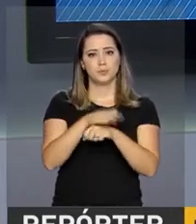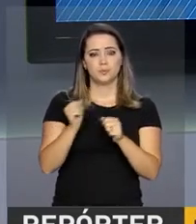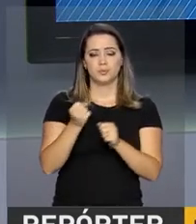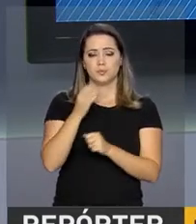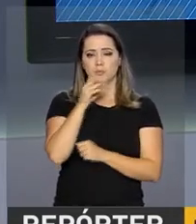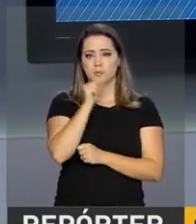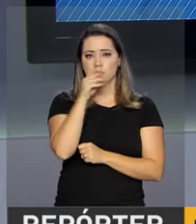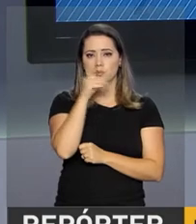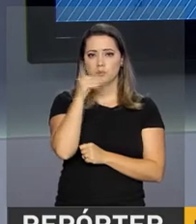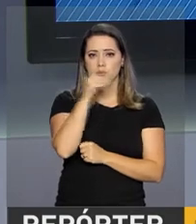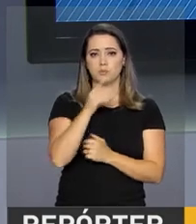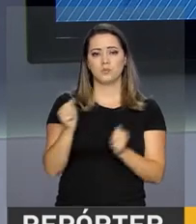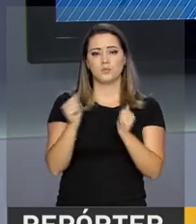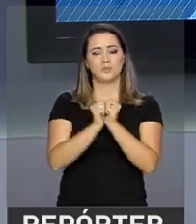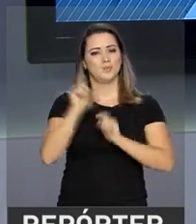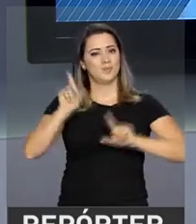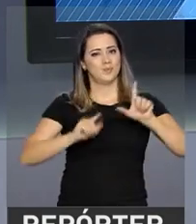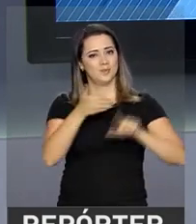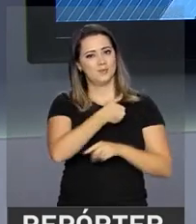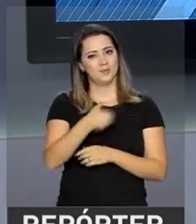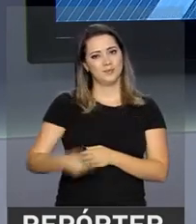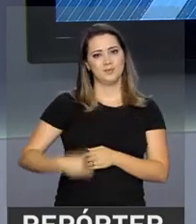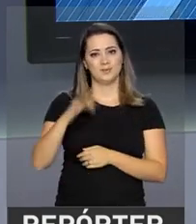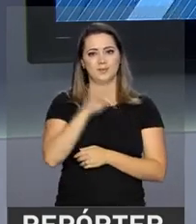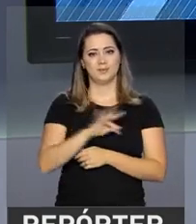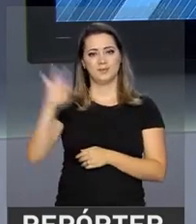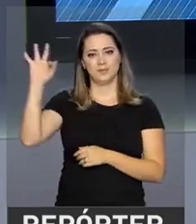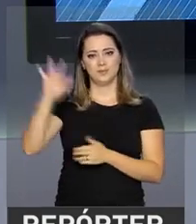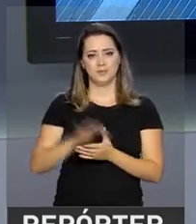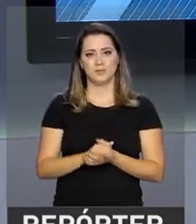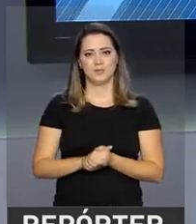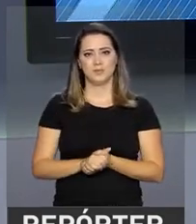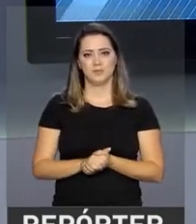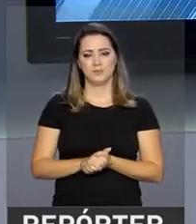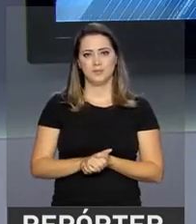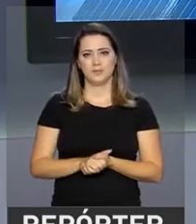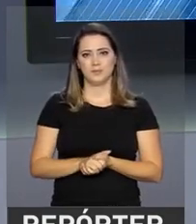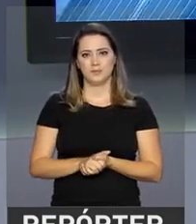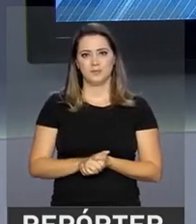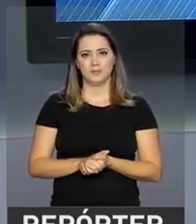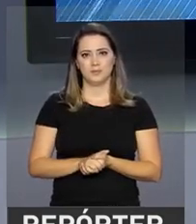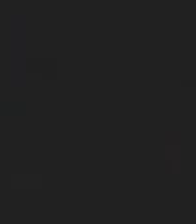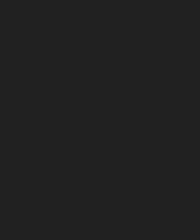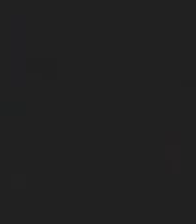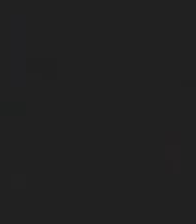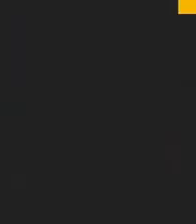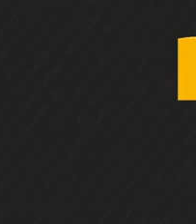você, um ótimo fim de semana e continue com a gente aqui na NBR, a TV do Governo Federal.